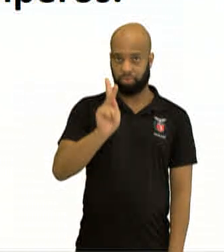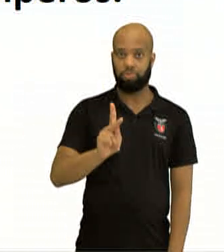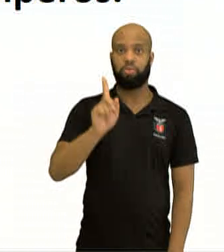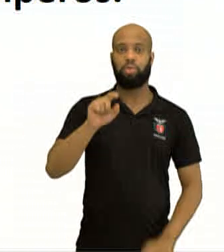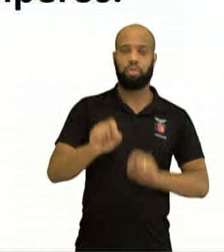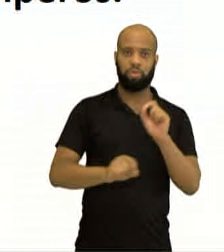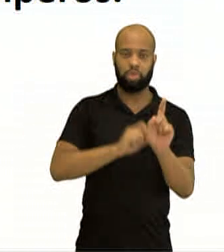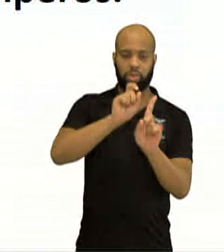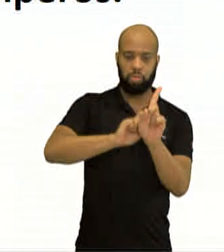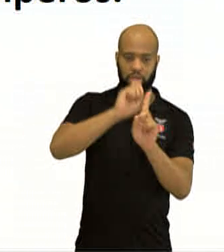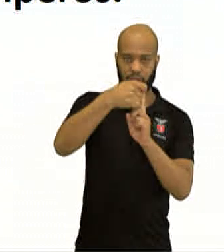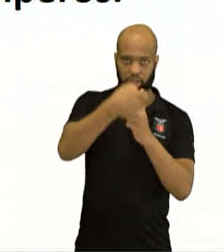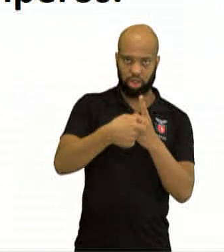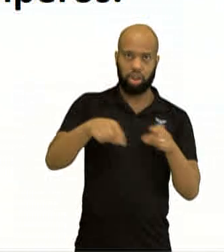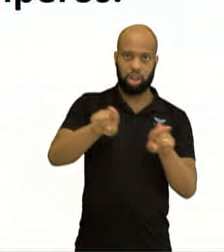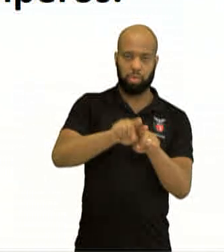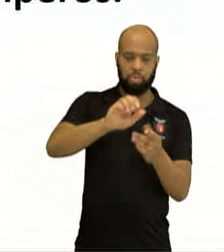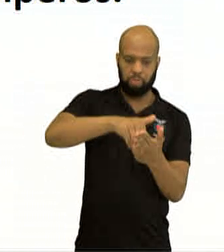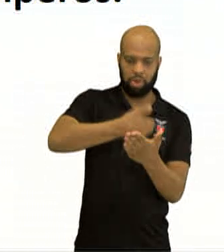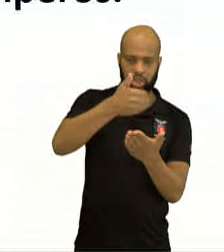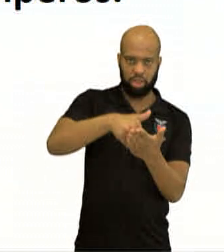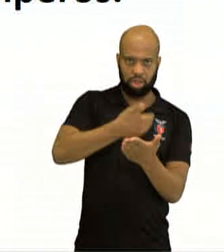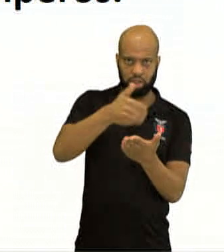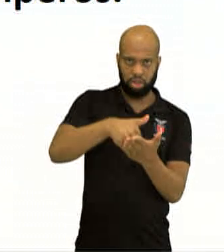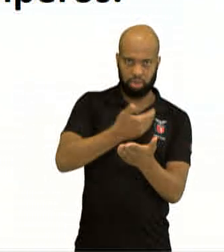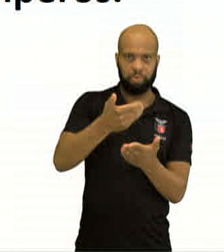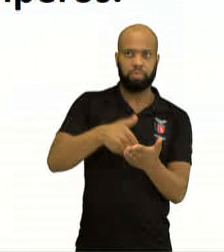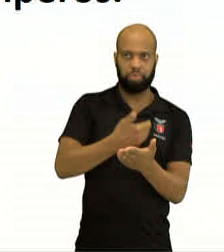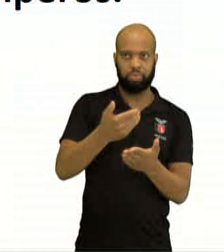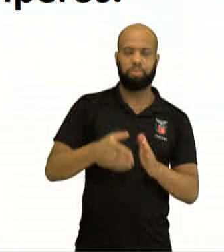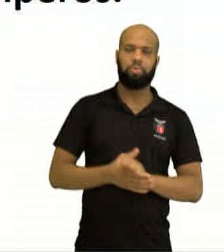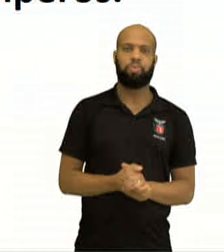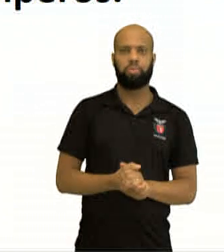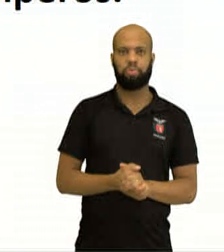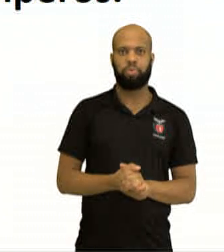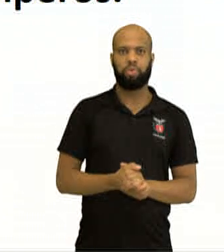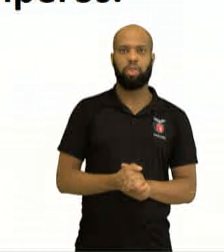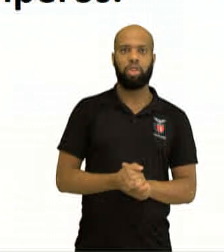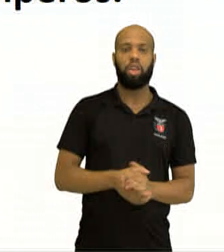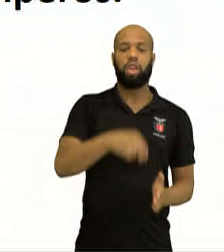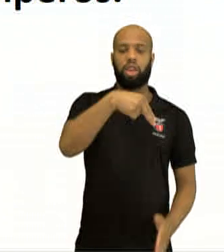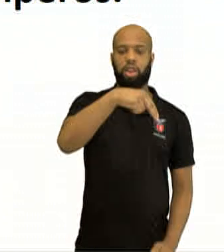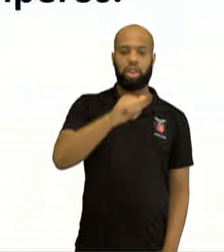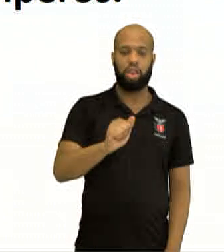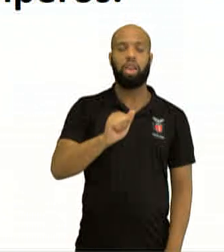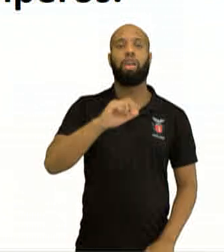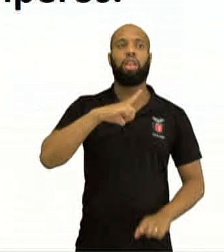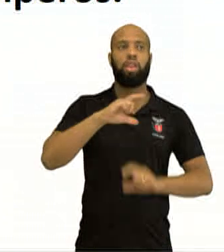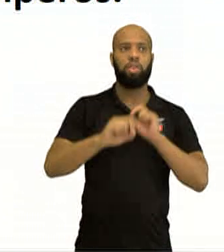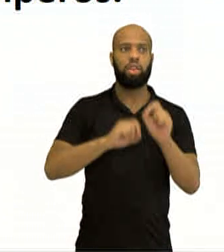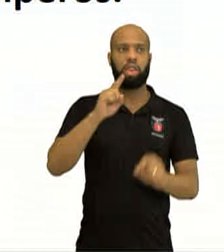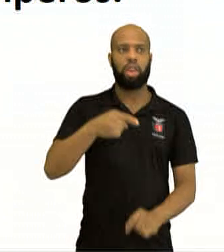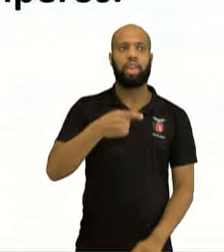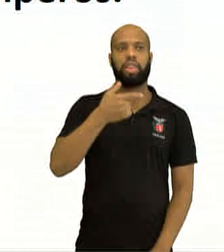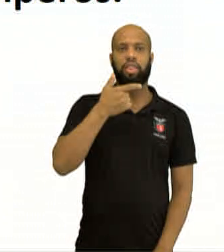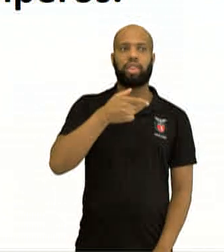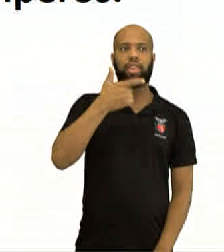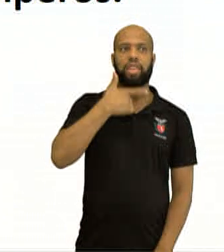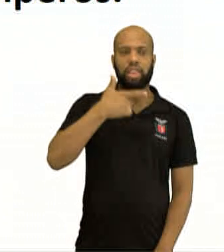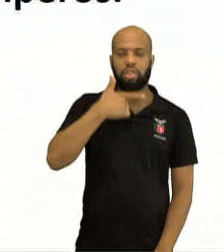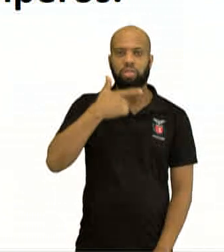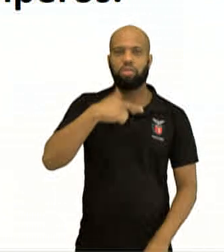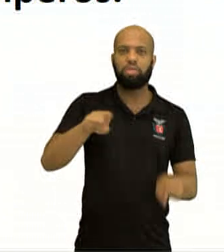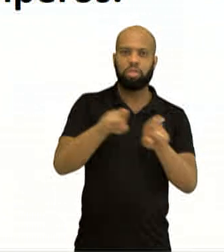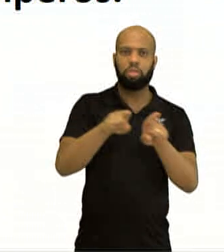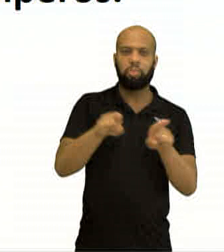na banana, amendoim, leite, mamão. O sódio no queijo, nas carnes processadas, nos enlatados,